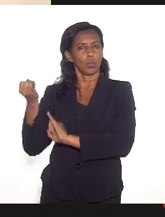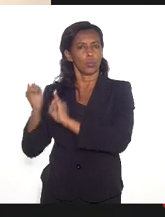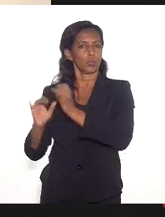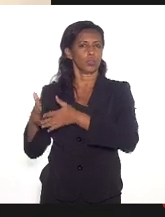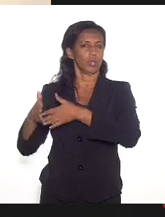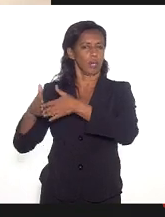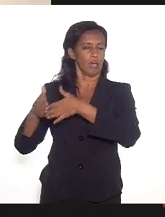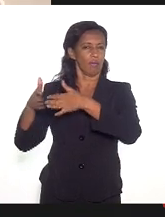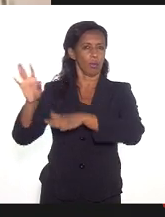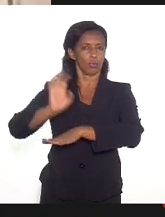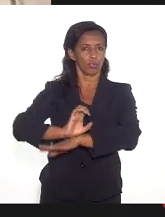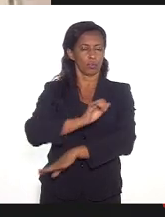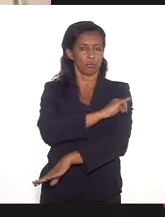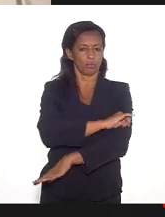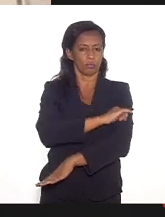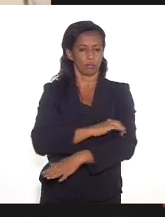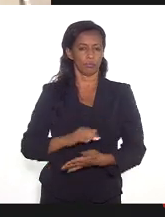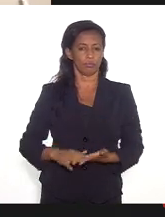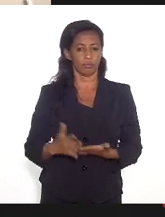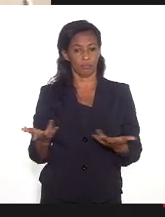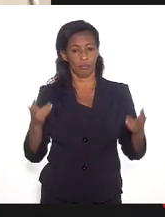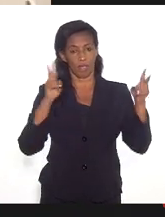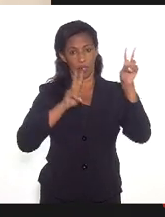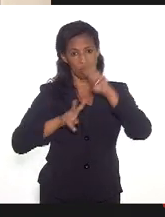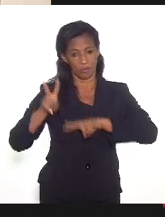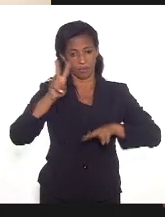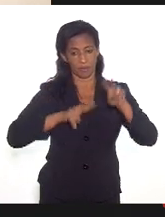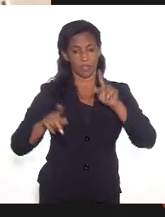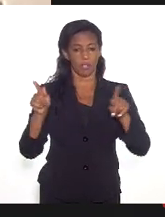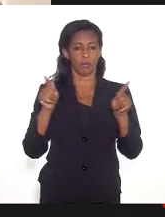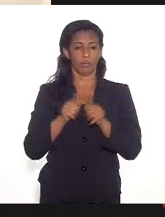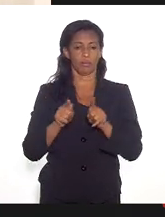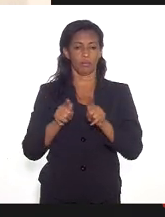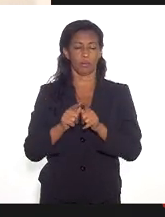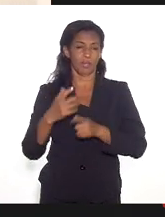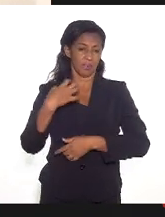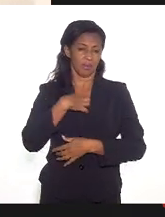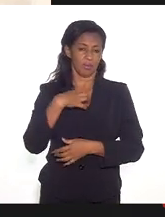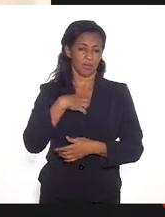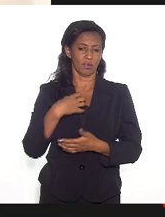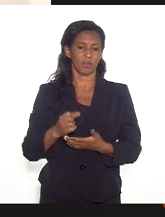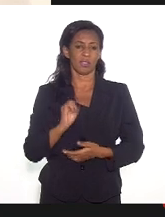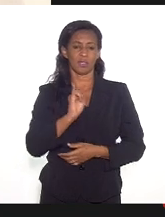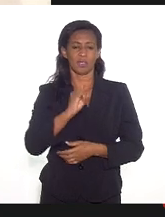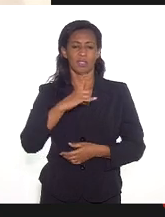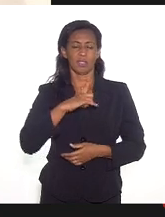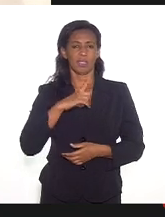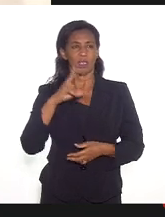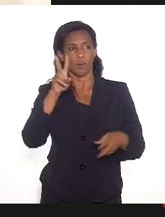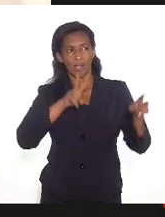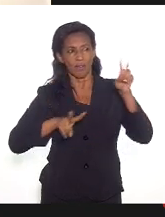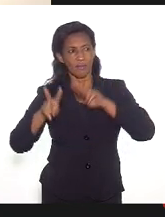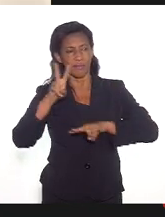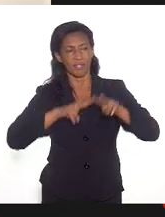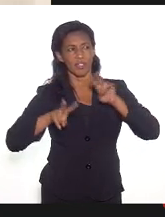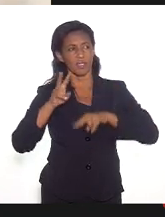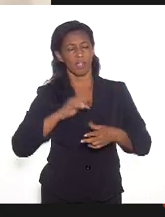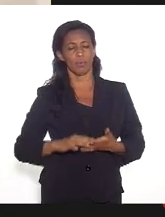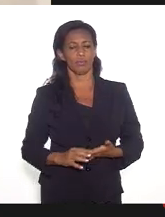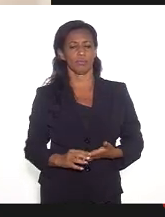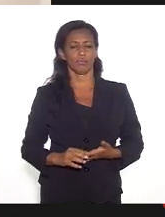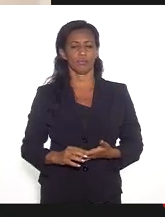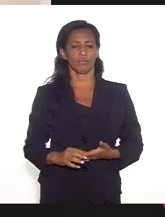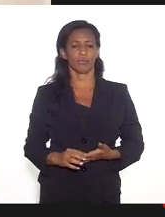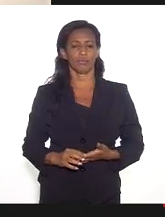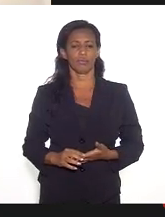do Rio de Janeiro, inclusive pela visão, e também nesse mesmo sentido, se existe uma visão de vocês aí sobre